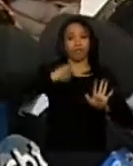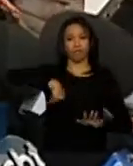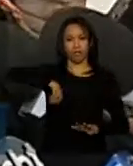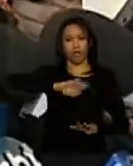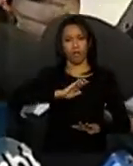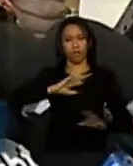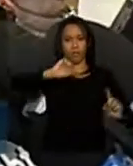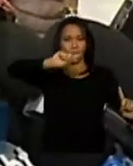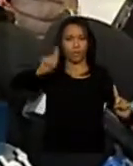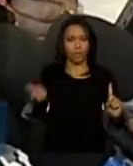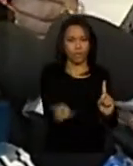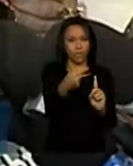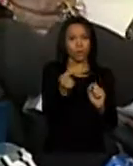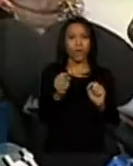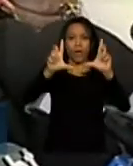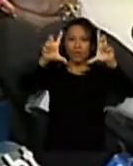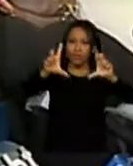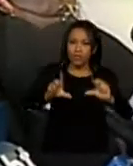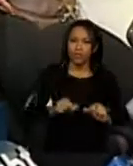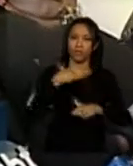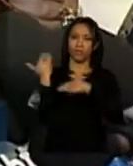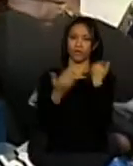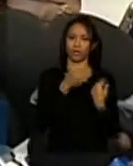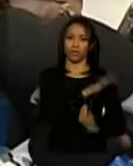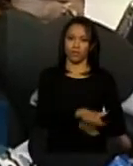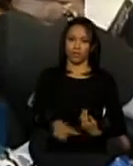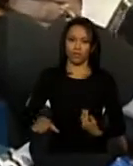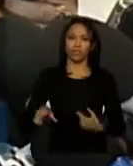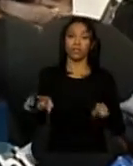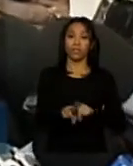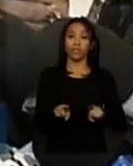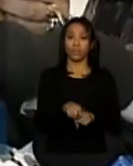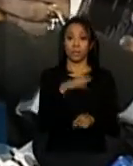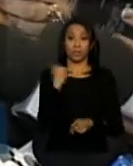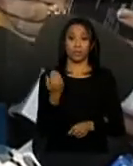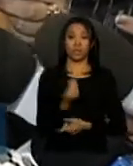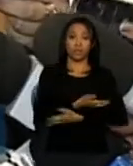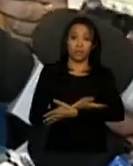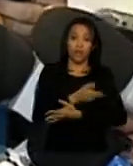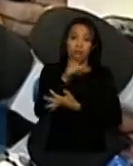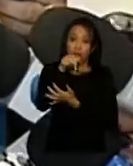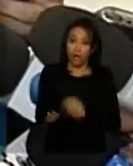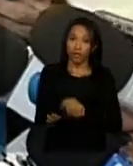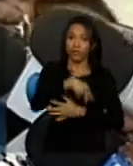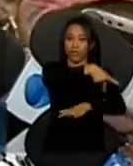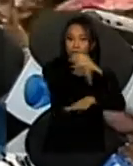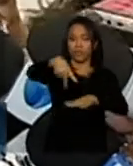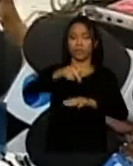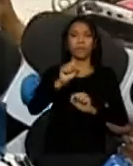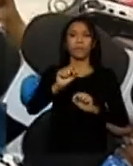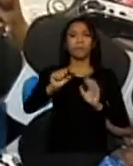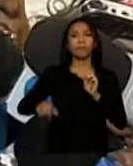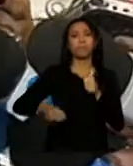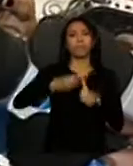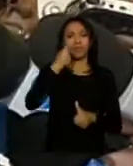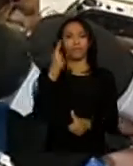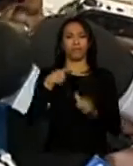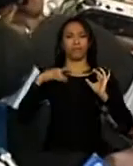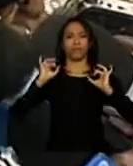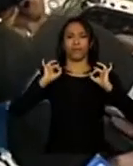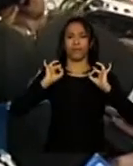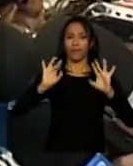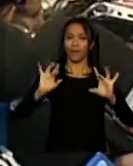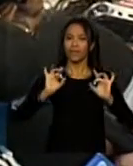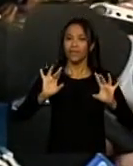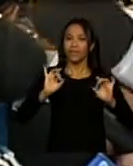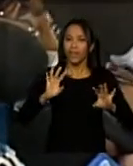grande desafio para reduzir a mortalidade infantil e a mortalidade da infância no país agora é, em primeiro lugar, a qualidade